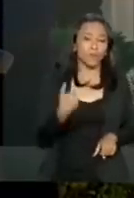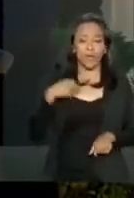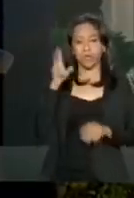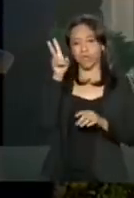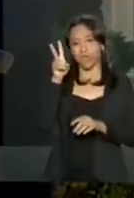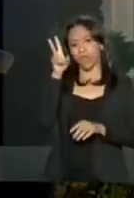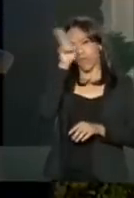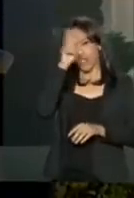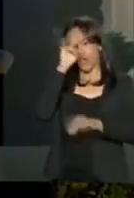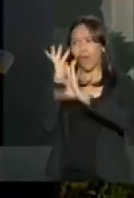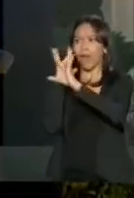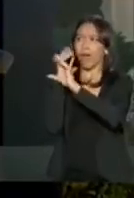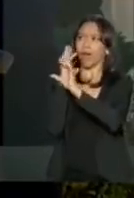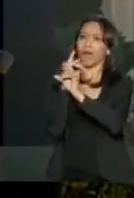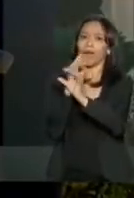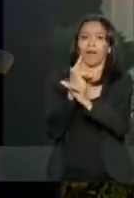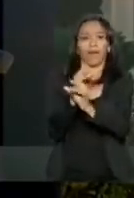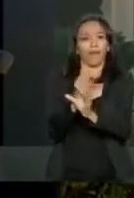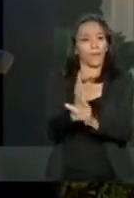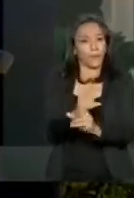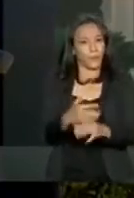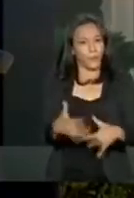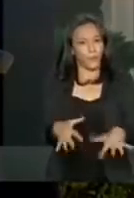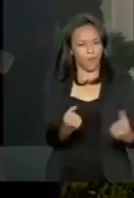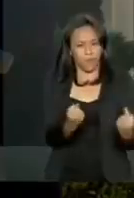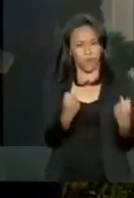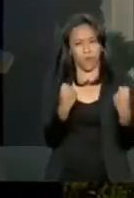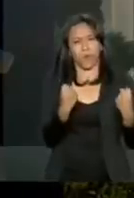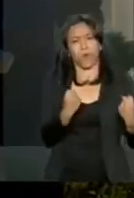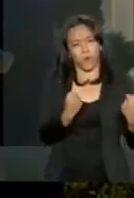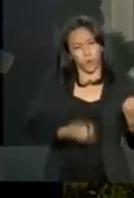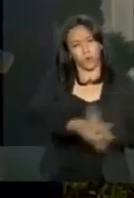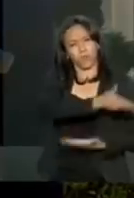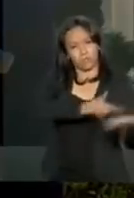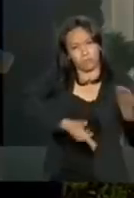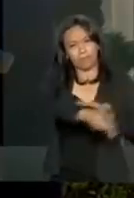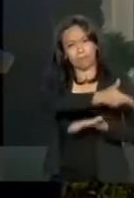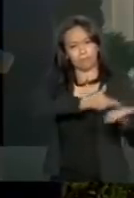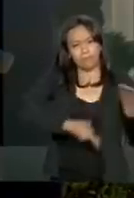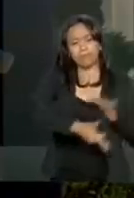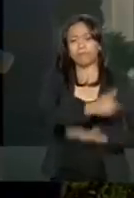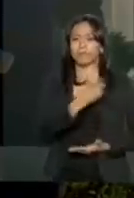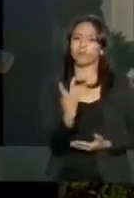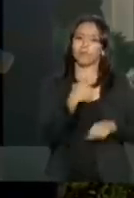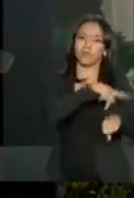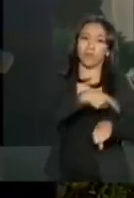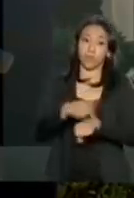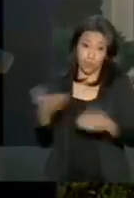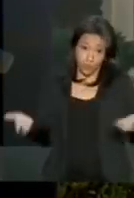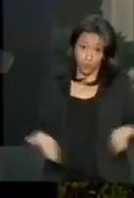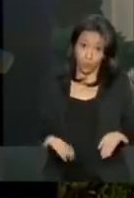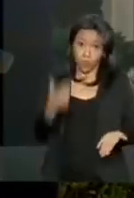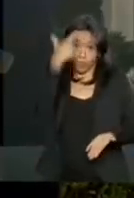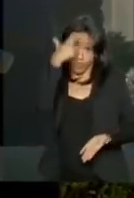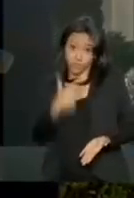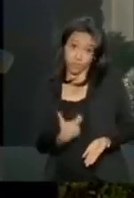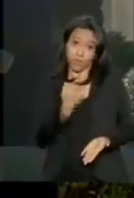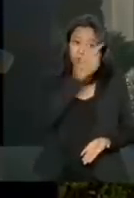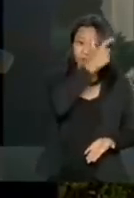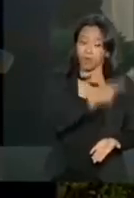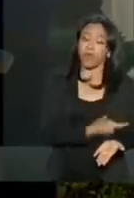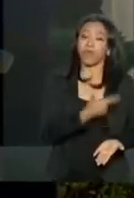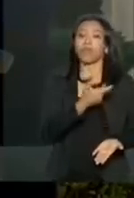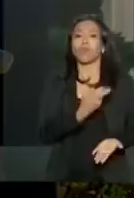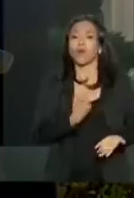histórica de forjar vínculos ainda mais fortes entre nossas nações. Hoje, o presidente e eu falamos